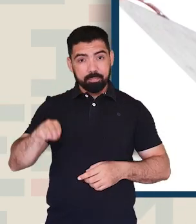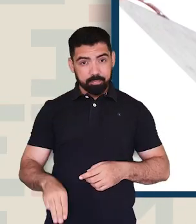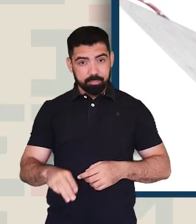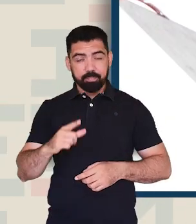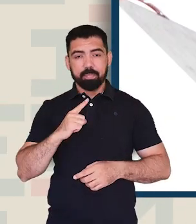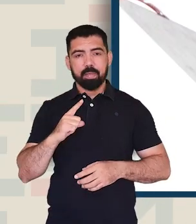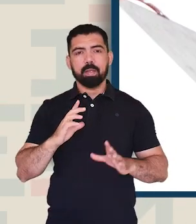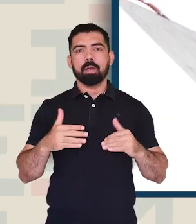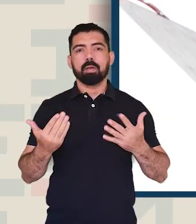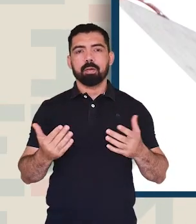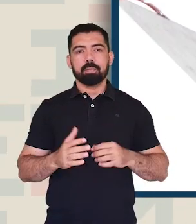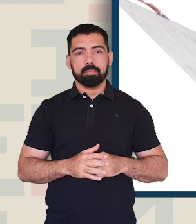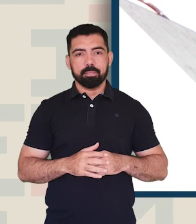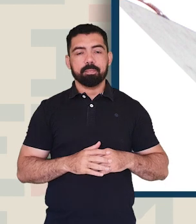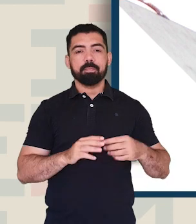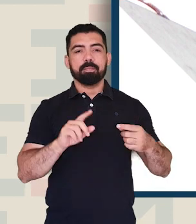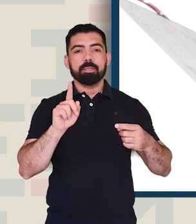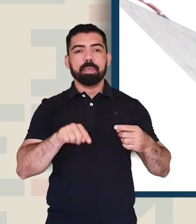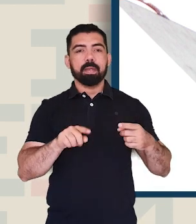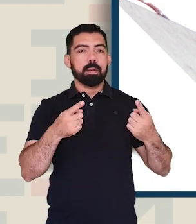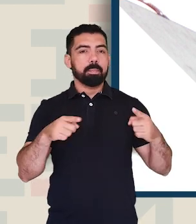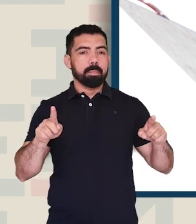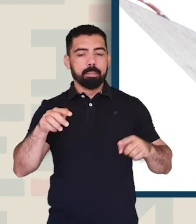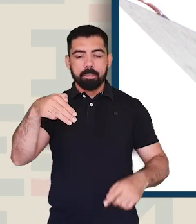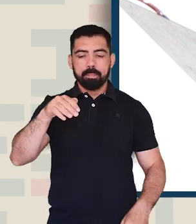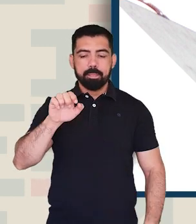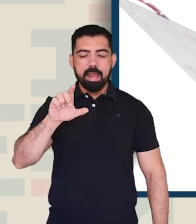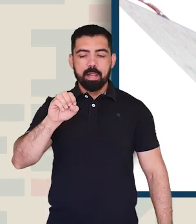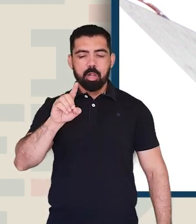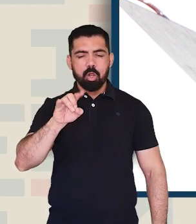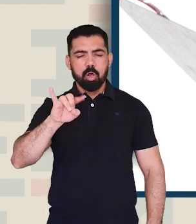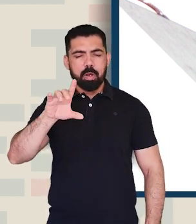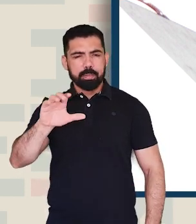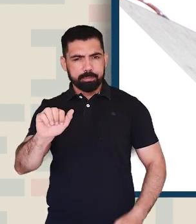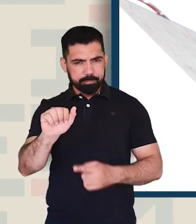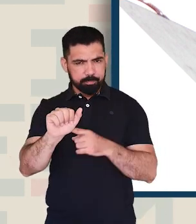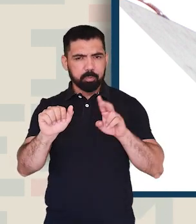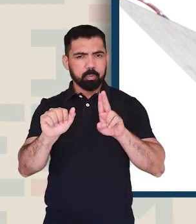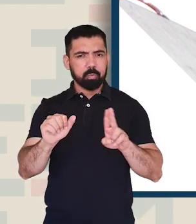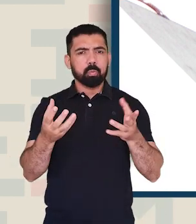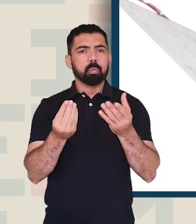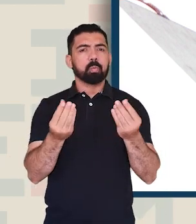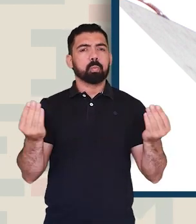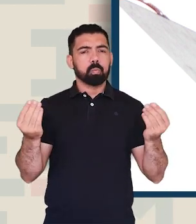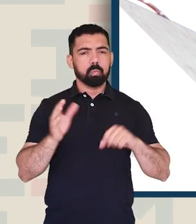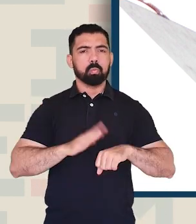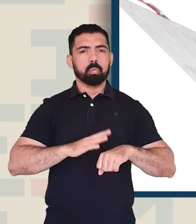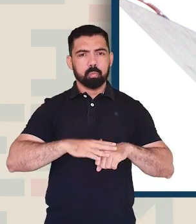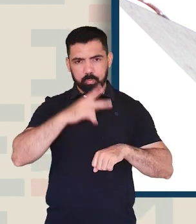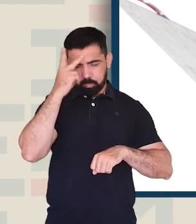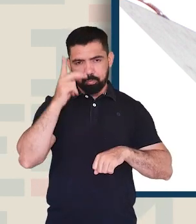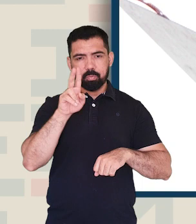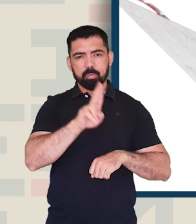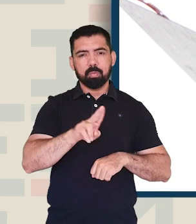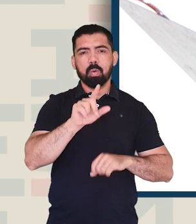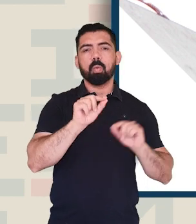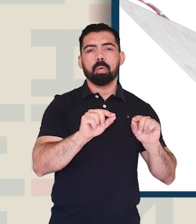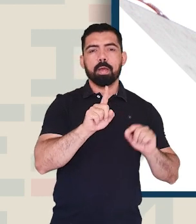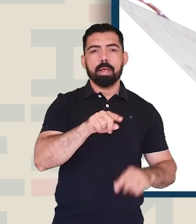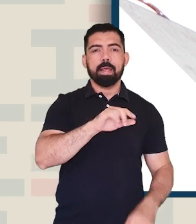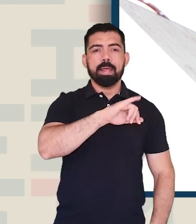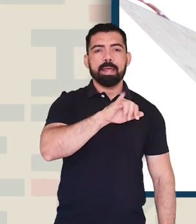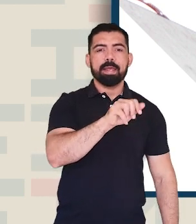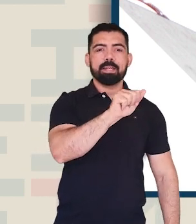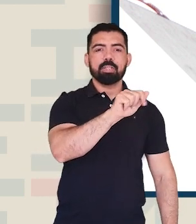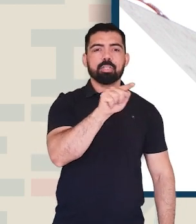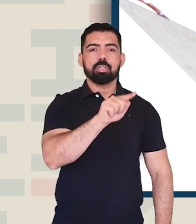tem é a chamada escala melódica. Essa escala ela é muito usada pelos músicos de jazz,